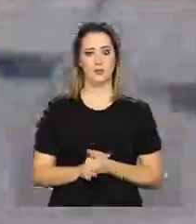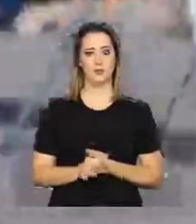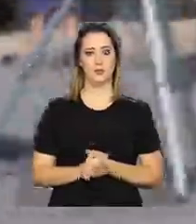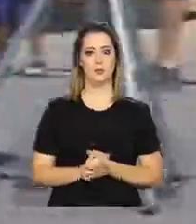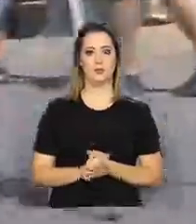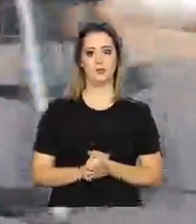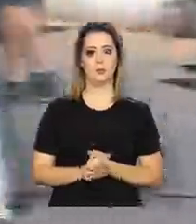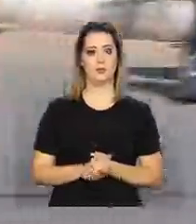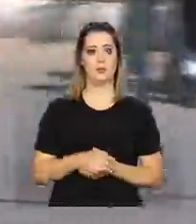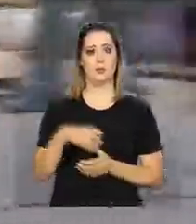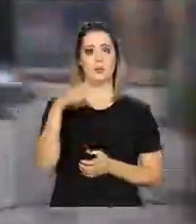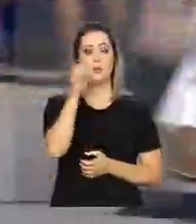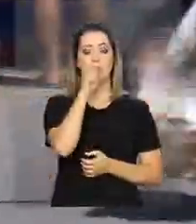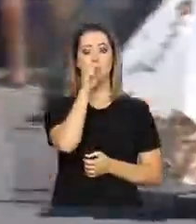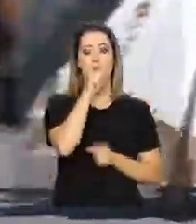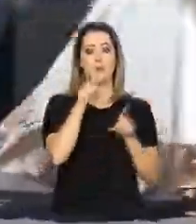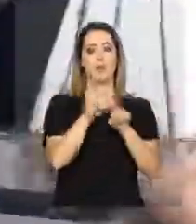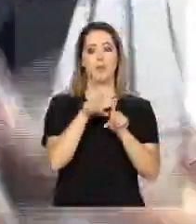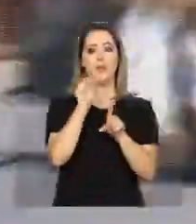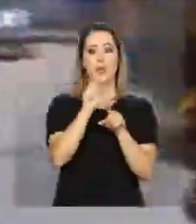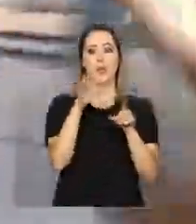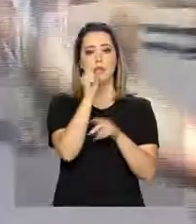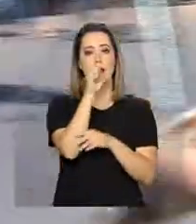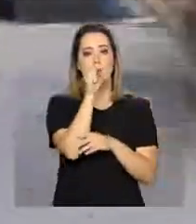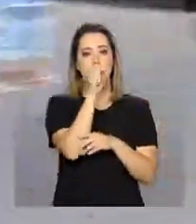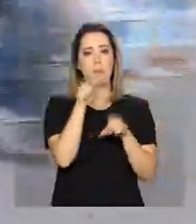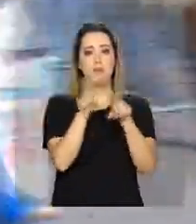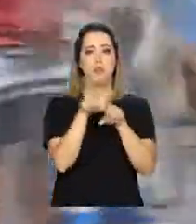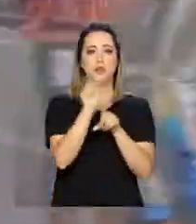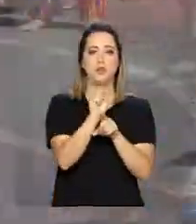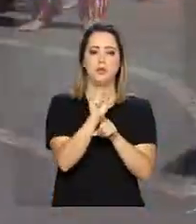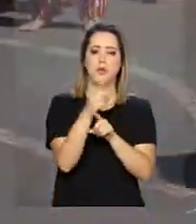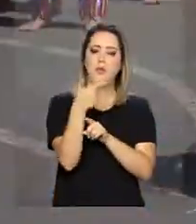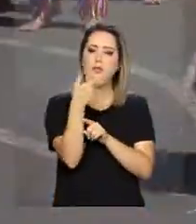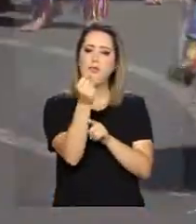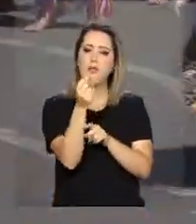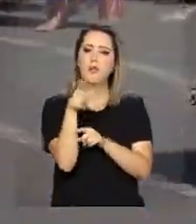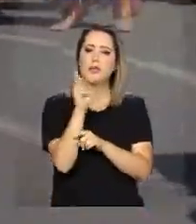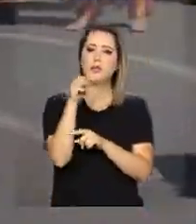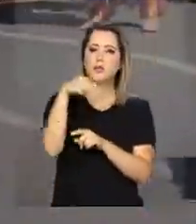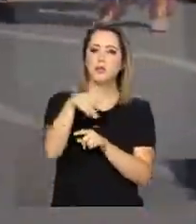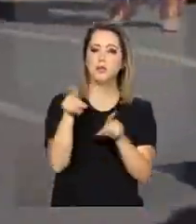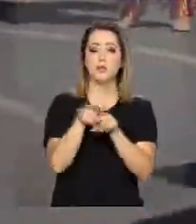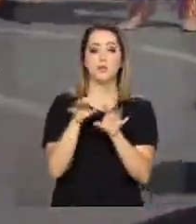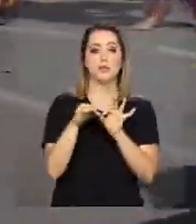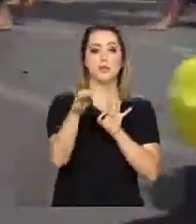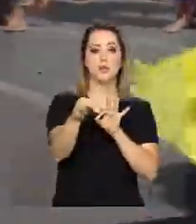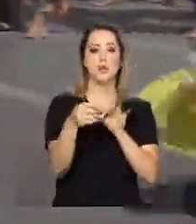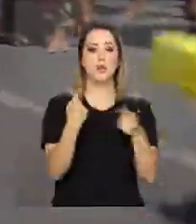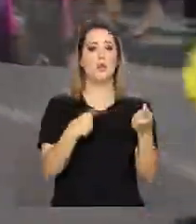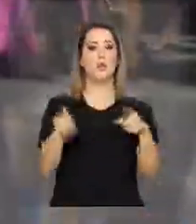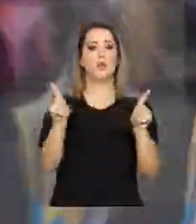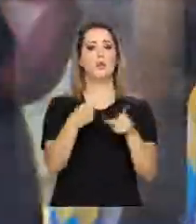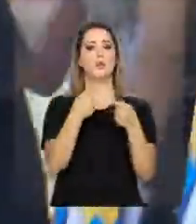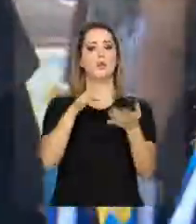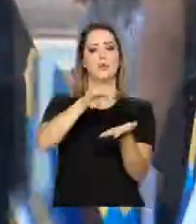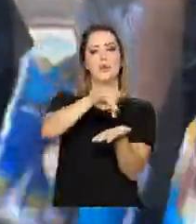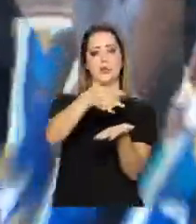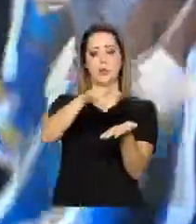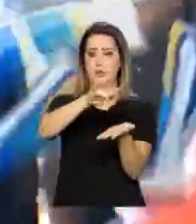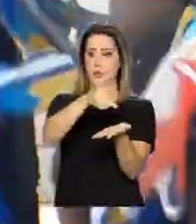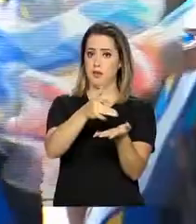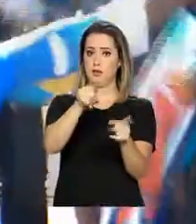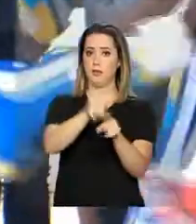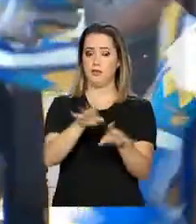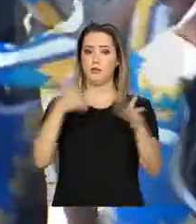O sábado em Planaltina, cidade a 20 quilômetros do Distrito Federal, começou com música, dança e muita animação. Cerca